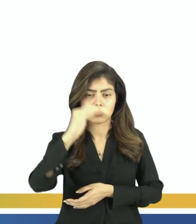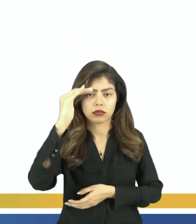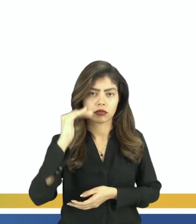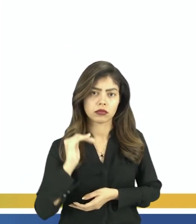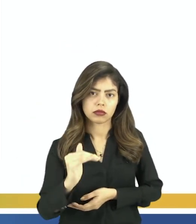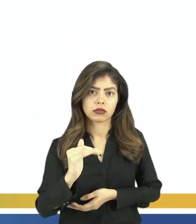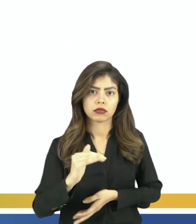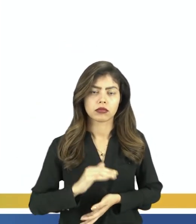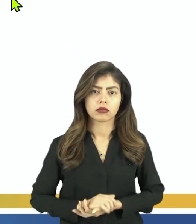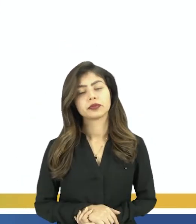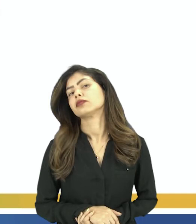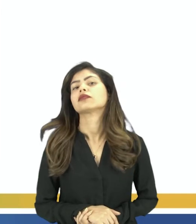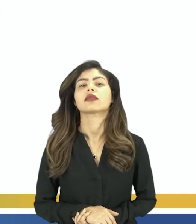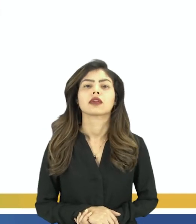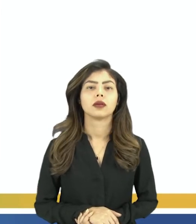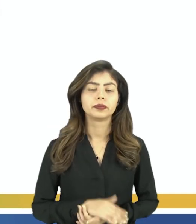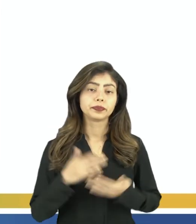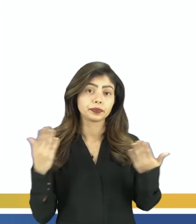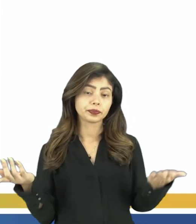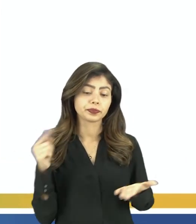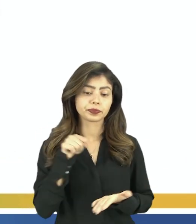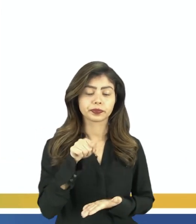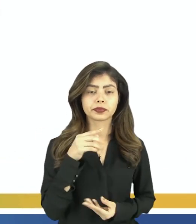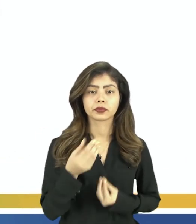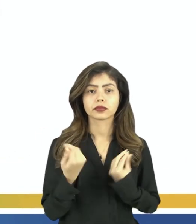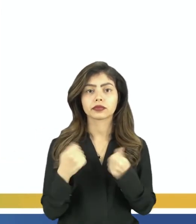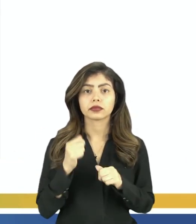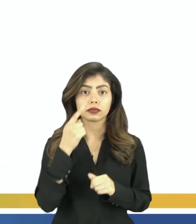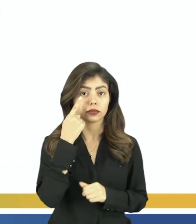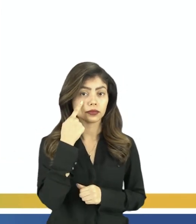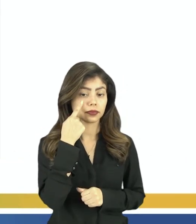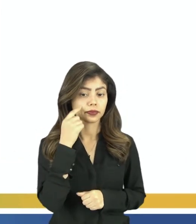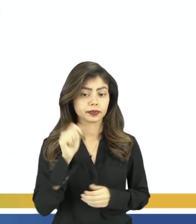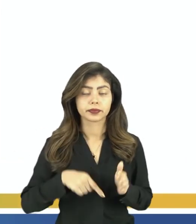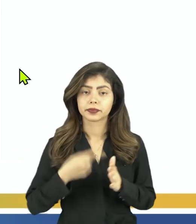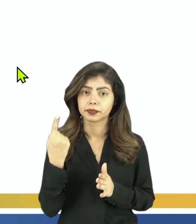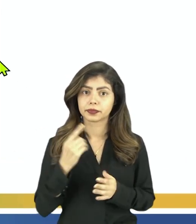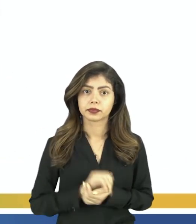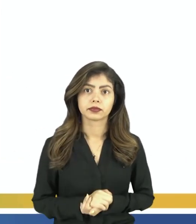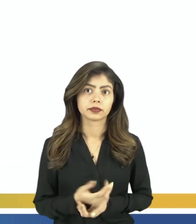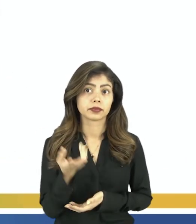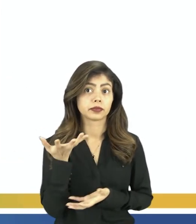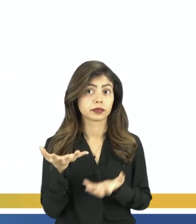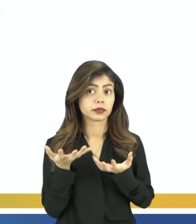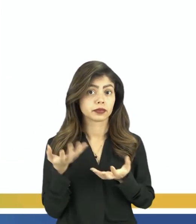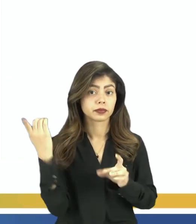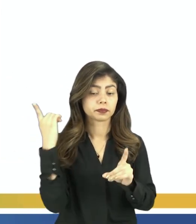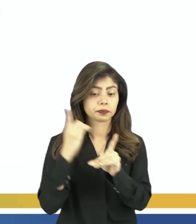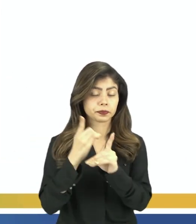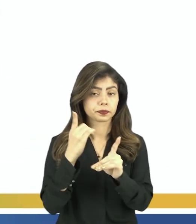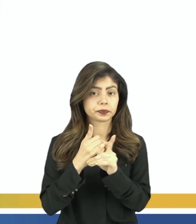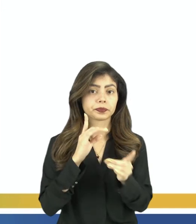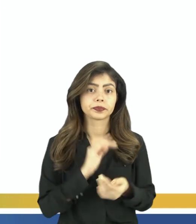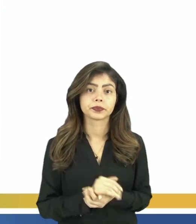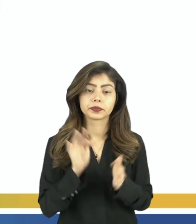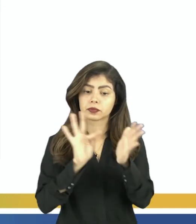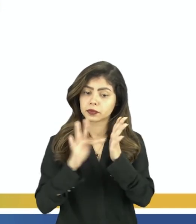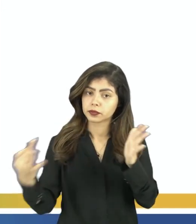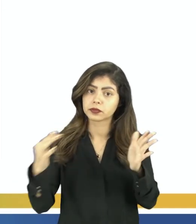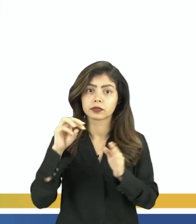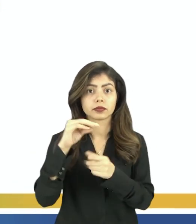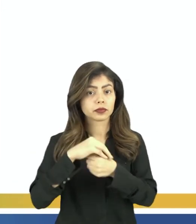branco na tabela abaixo. Então, aqui, o que a gente precisa observar primeiro? Ele quer que a gente identifique a